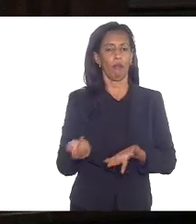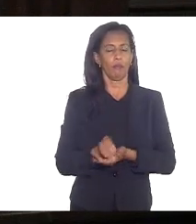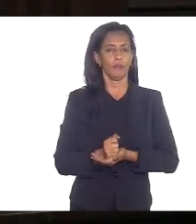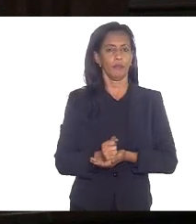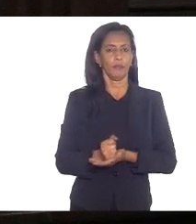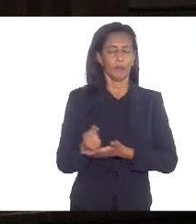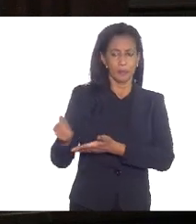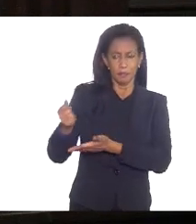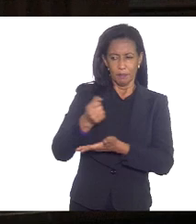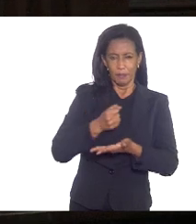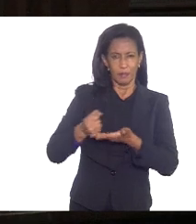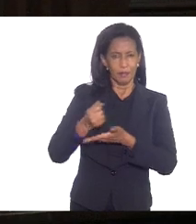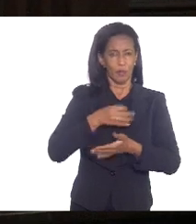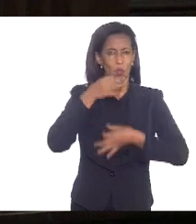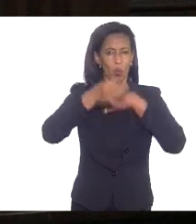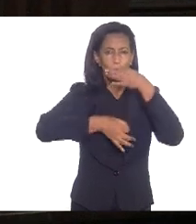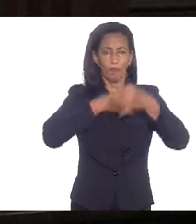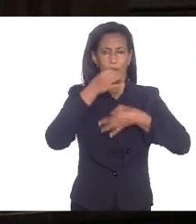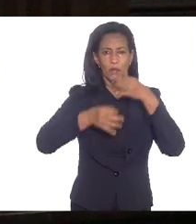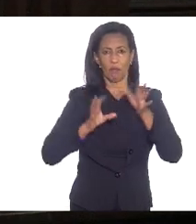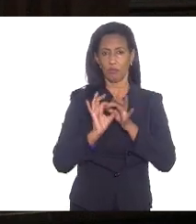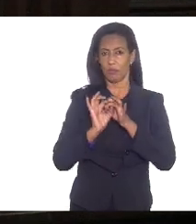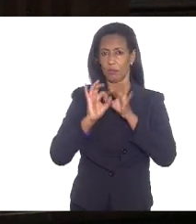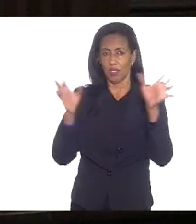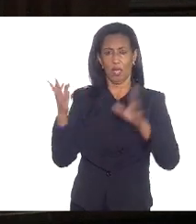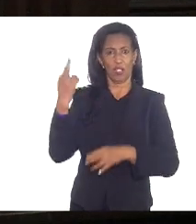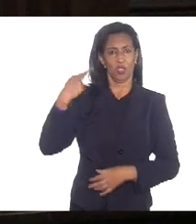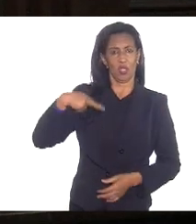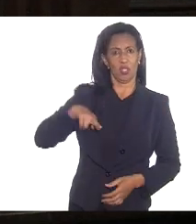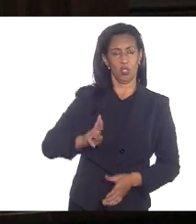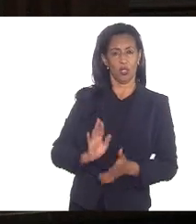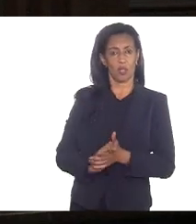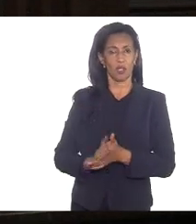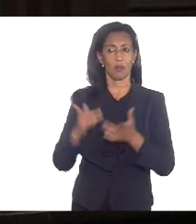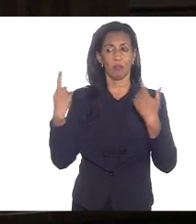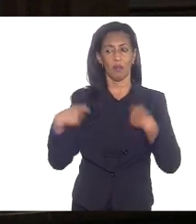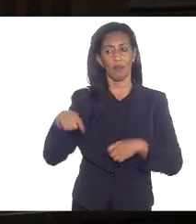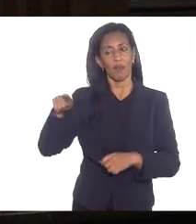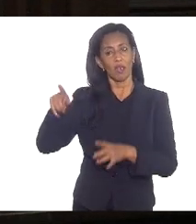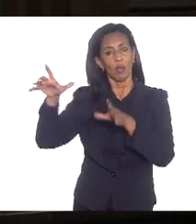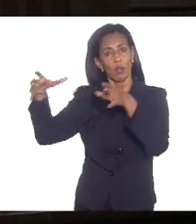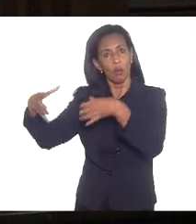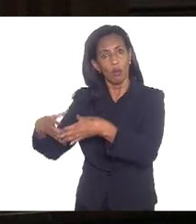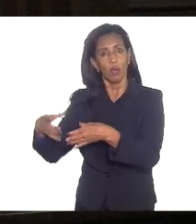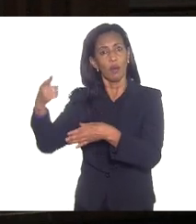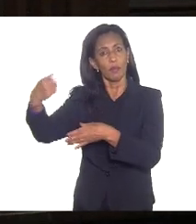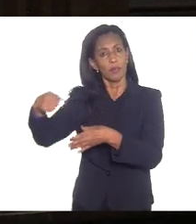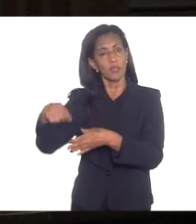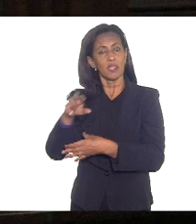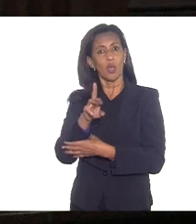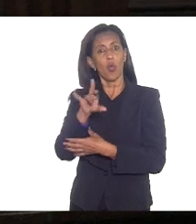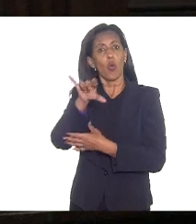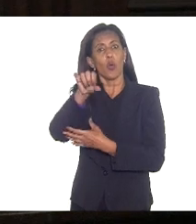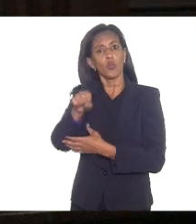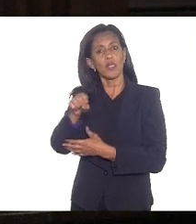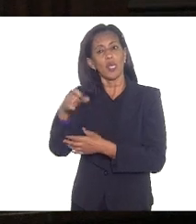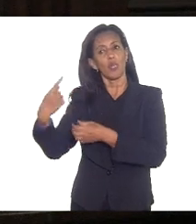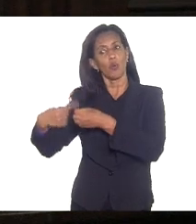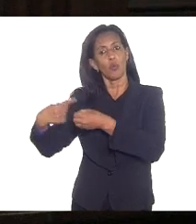sua convicção e liberdade religiosa, prefere que ali seja instalada a sede dos conselhos